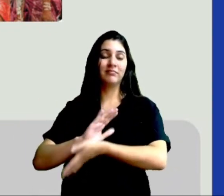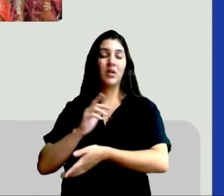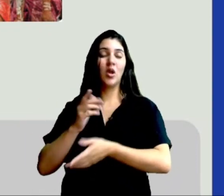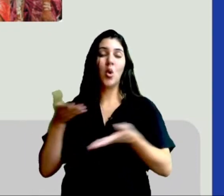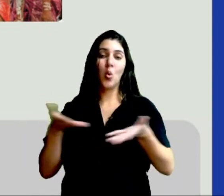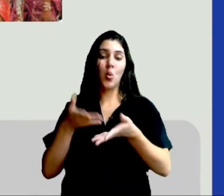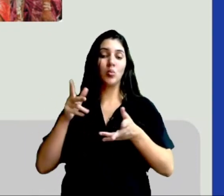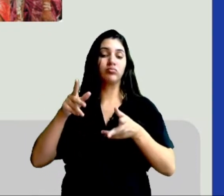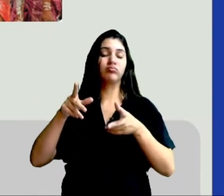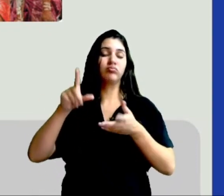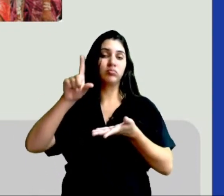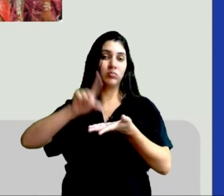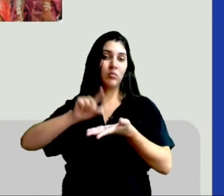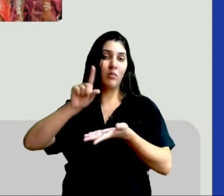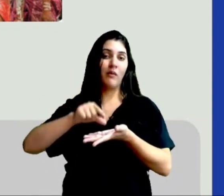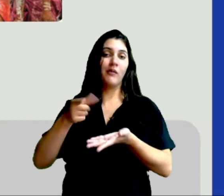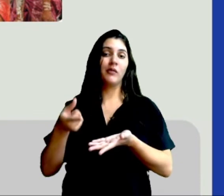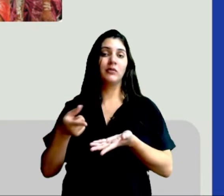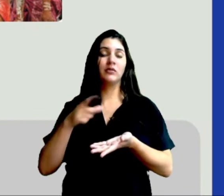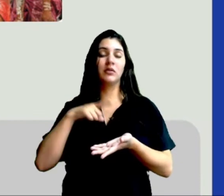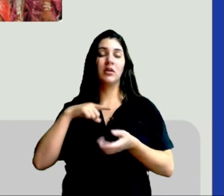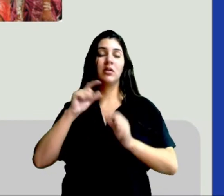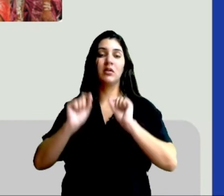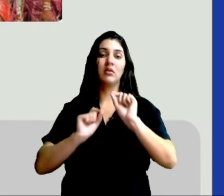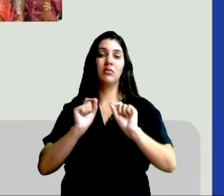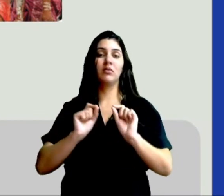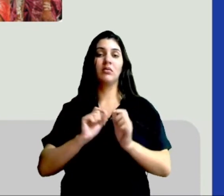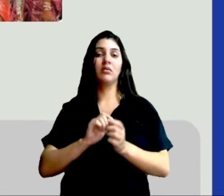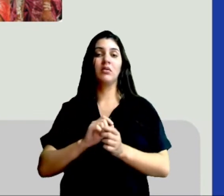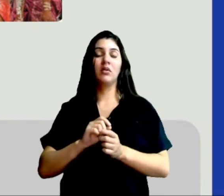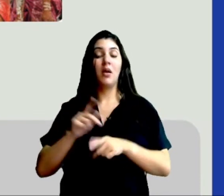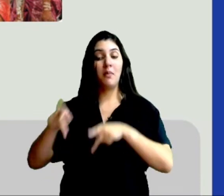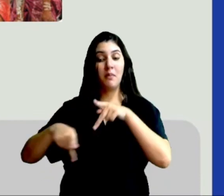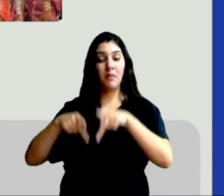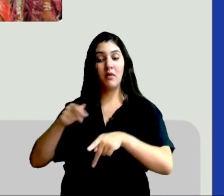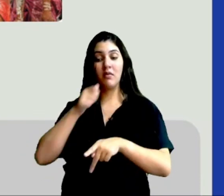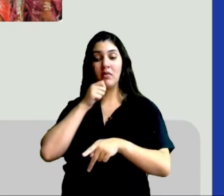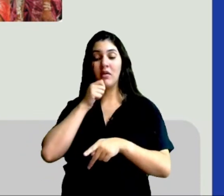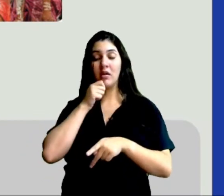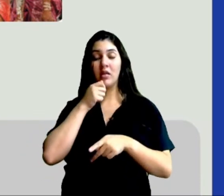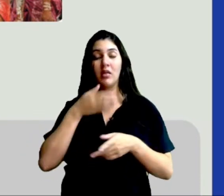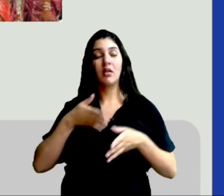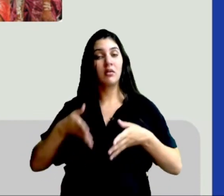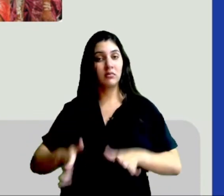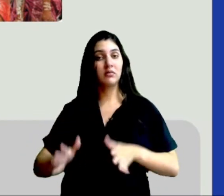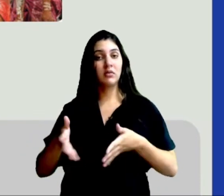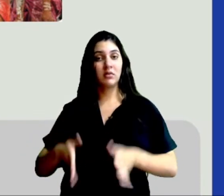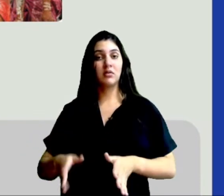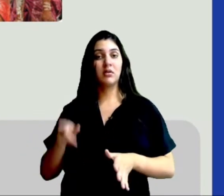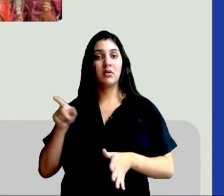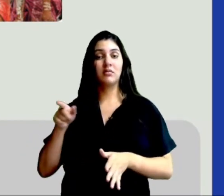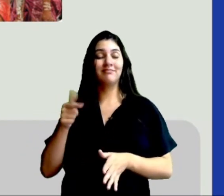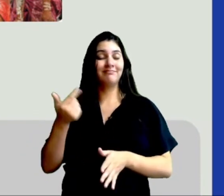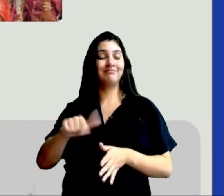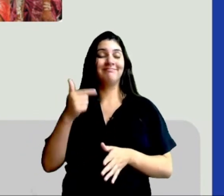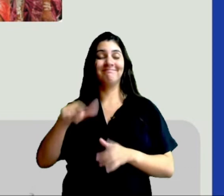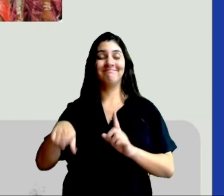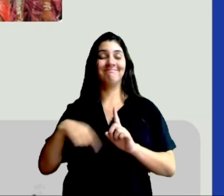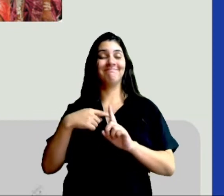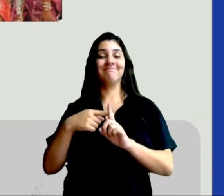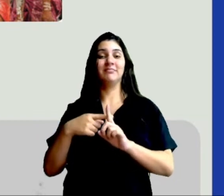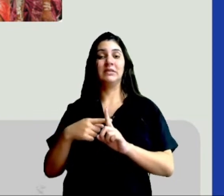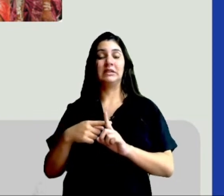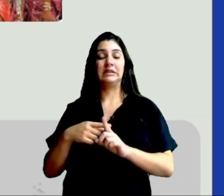né? Quer dizer, tem até povos, né, nativos que não existem mais, né?